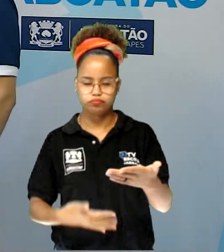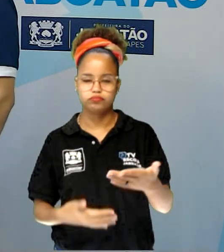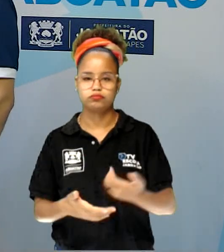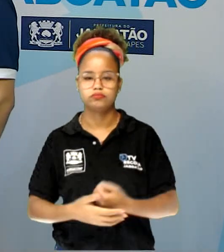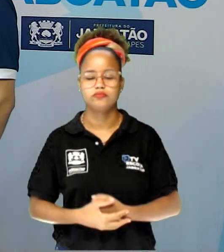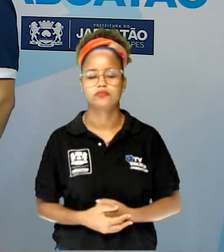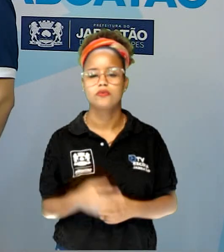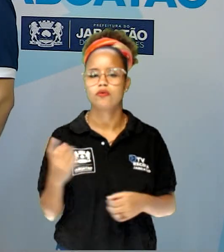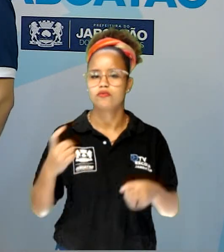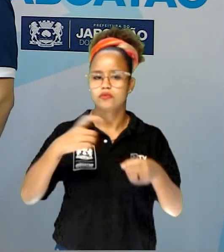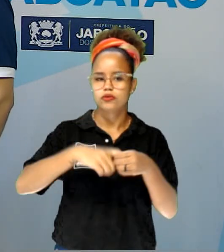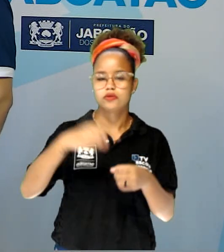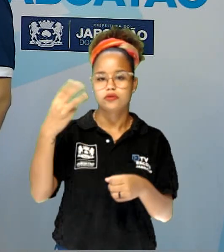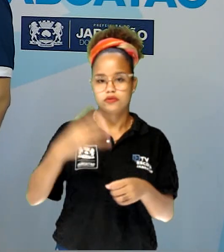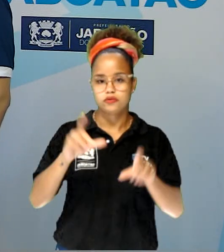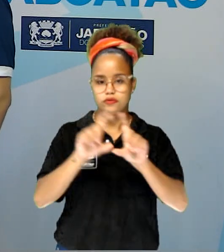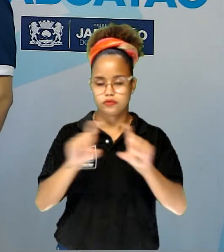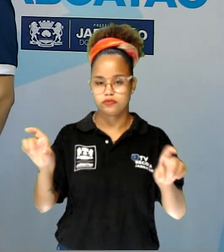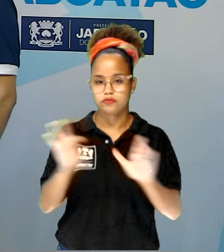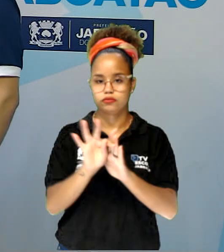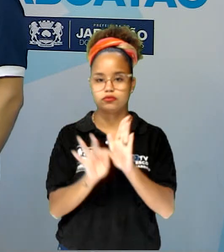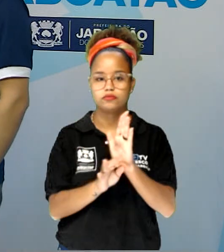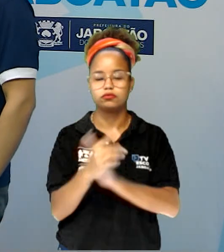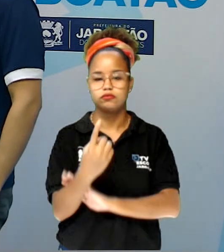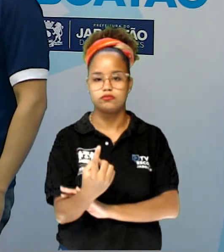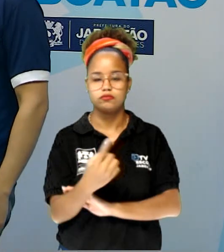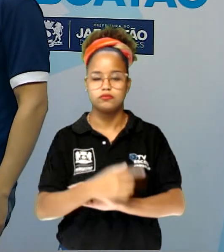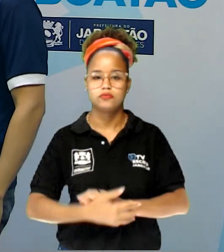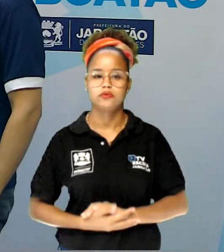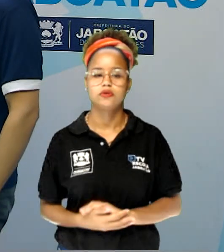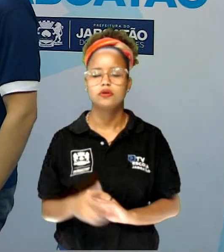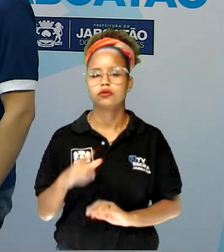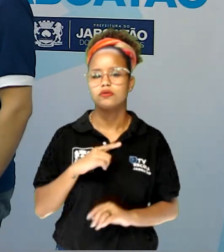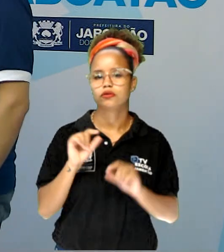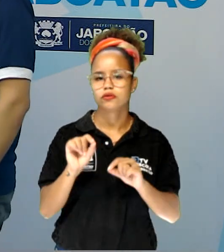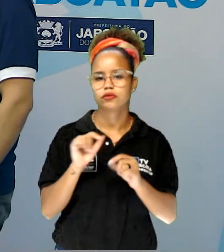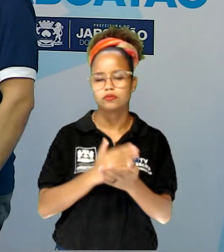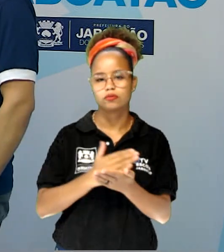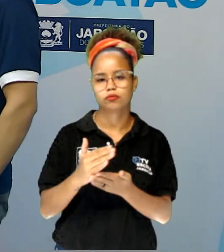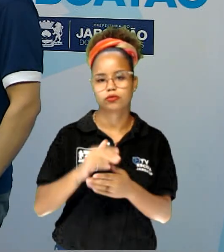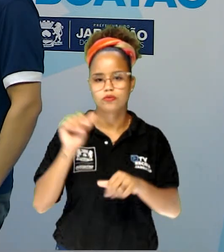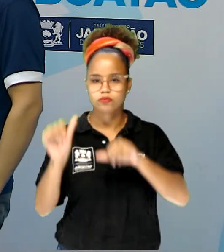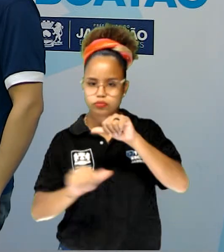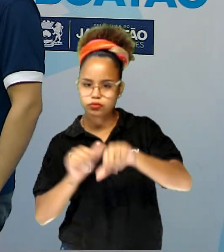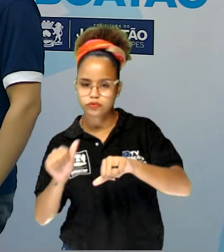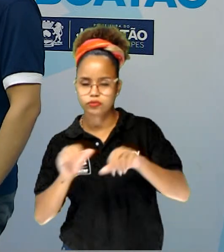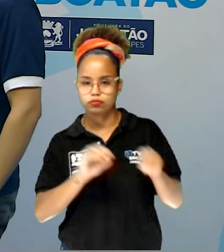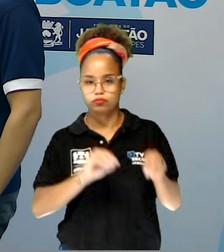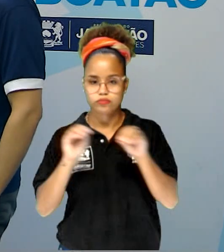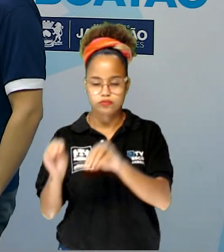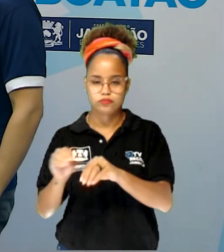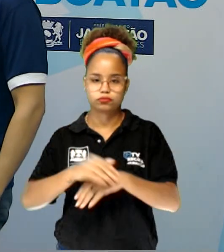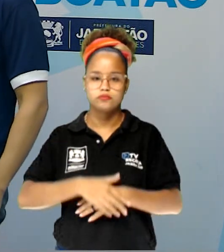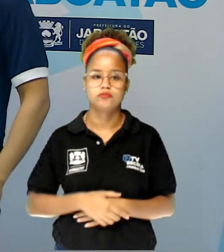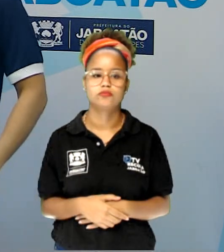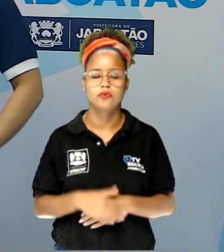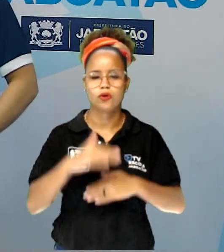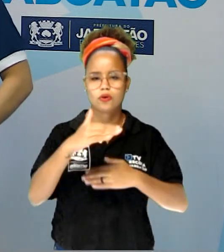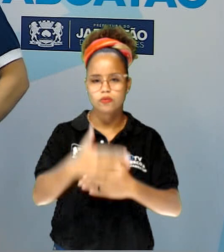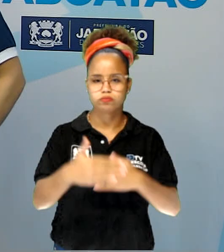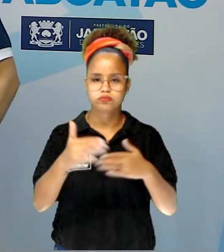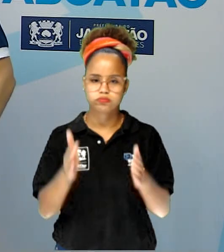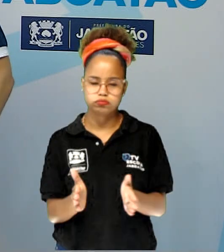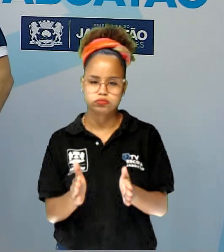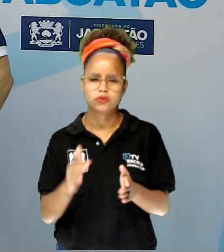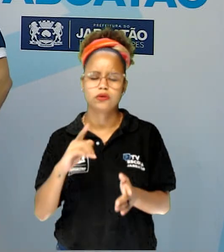lá à terceira estrofe do texto 1, a gente vê inicialmente por aqui, depois mudando para a página seguinte, que o seu formato,